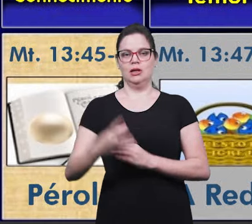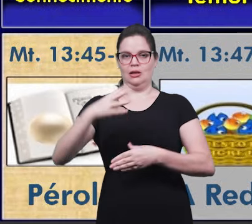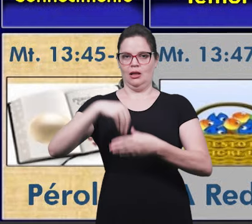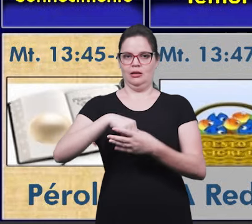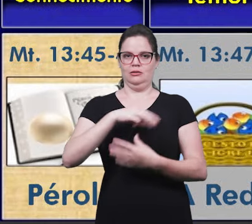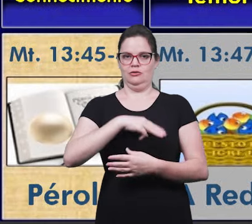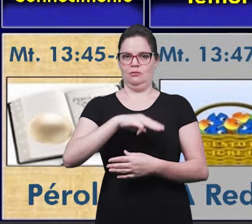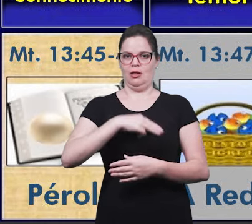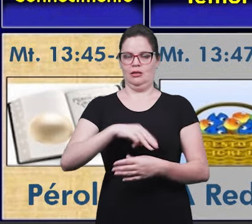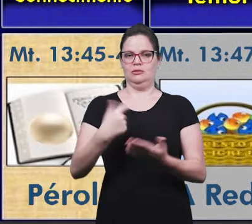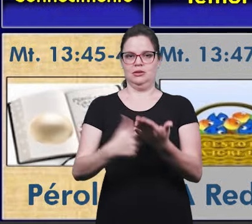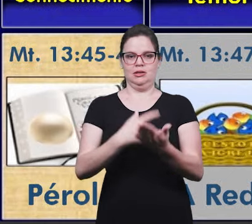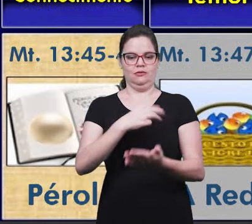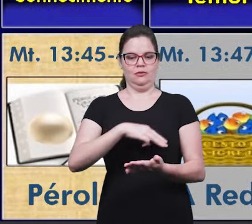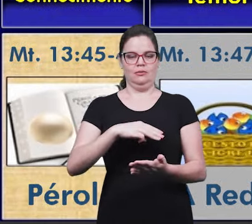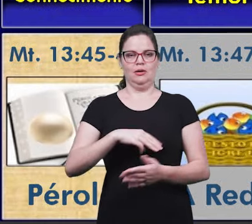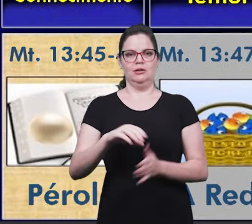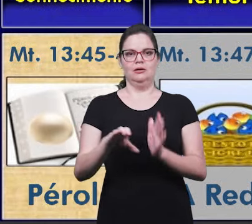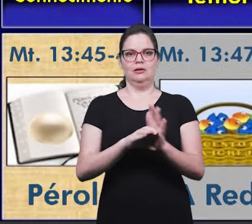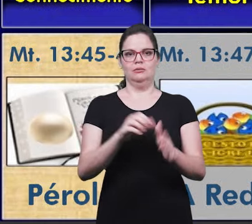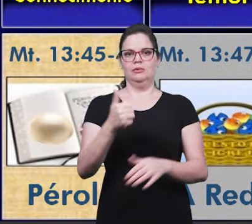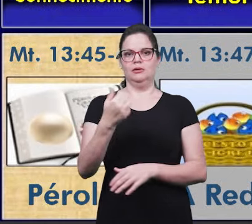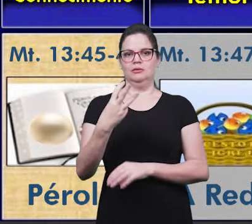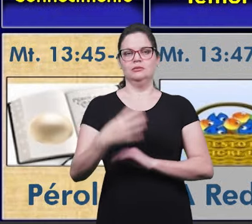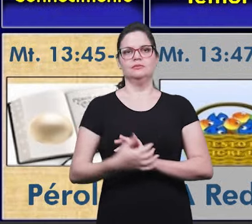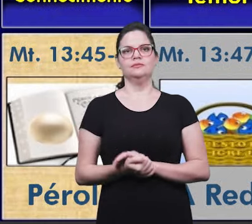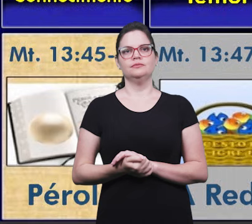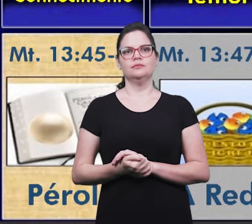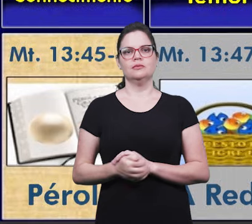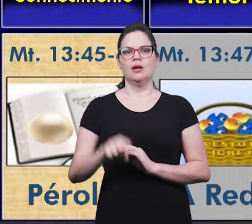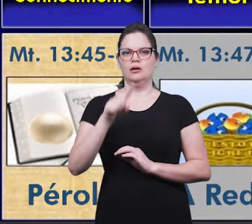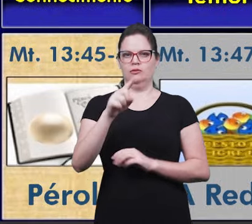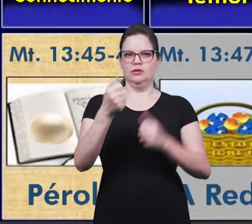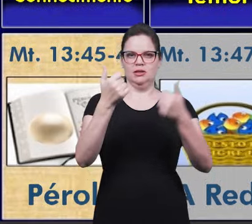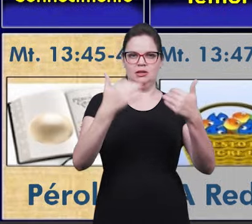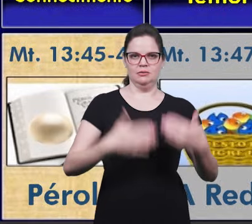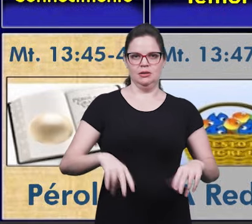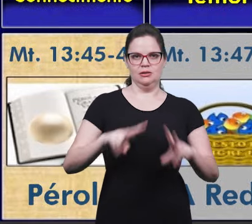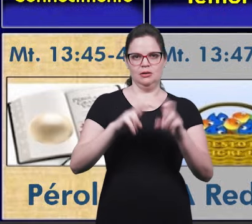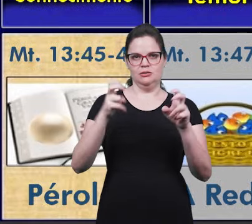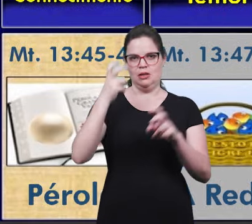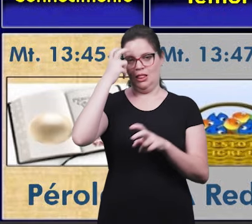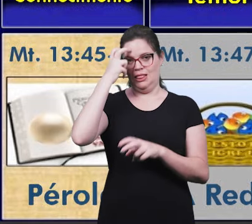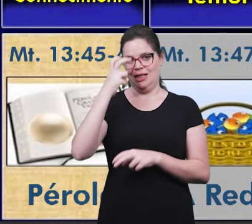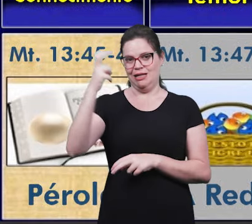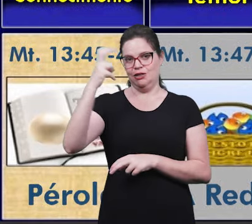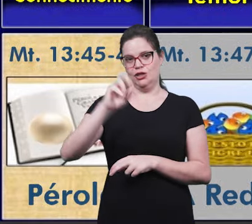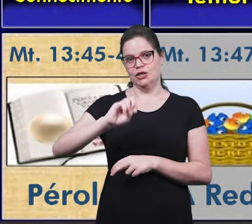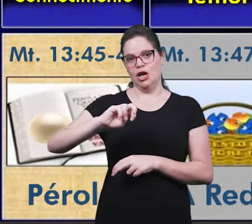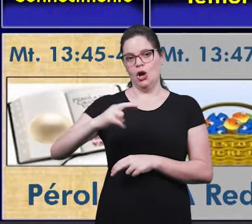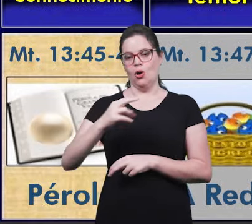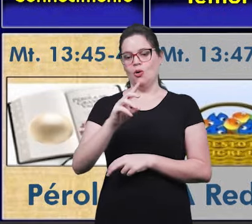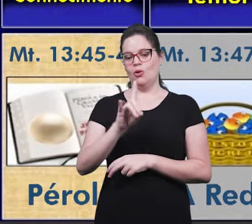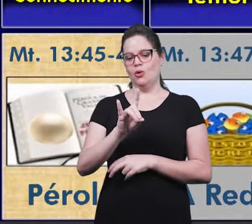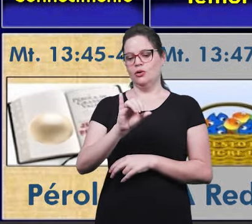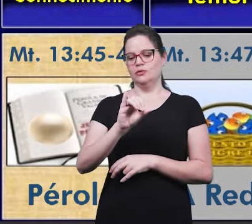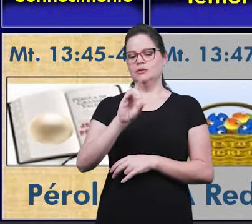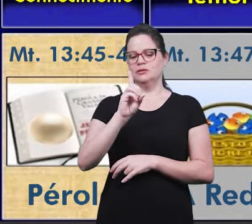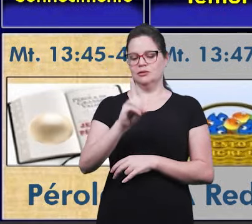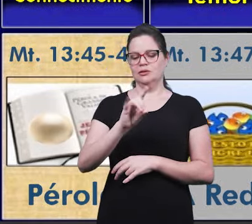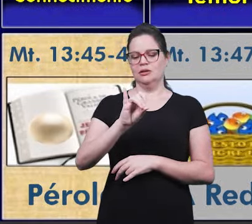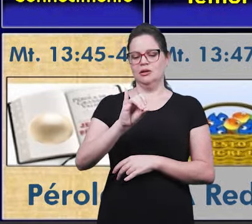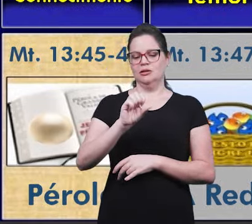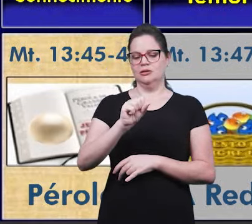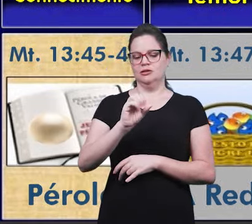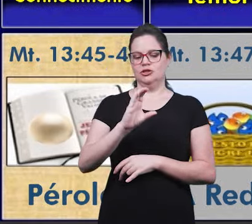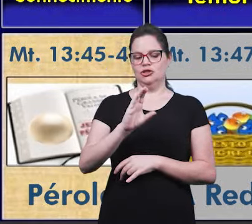aqui, Júlio. Sempre ressaltando espírito de inteligência ou discernimento. Correto. E é muito importante que